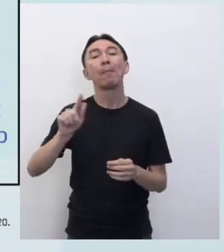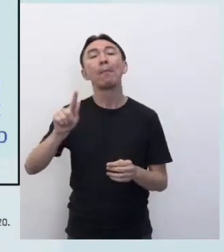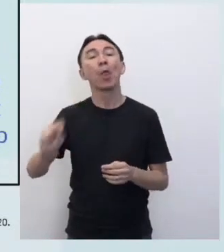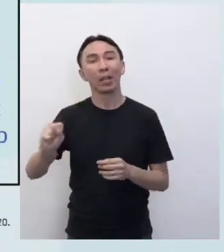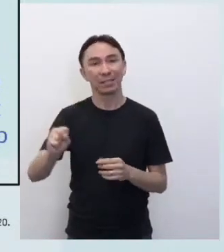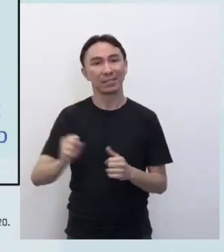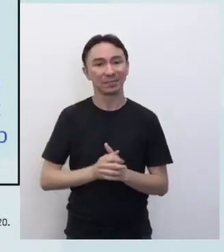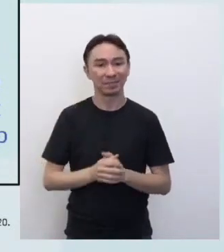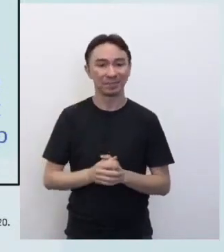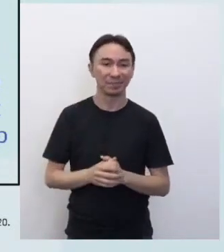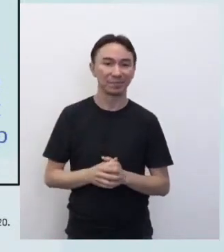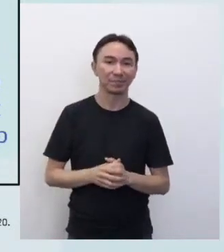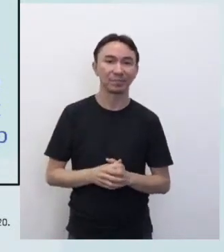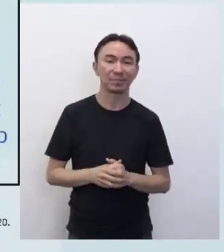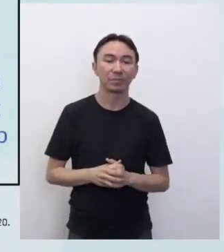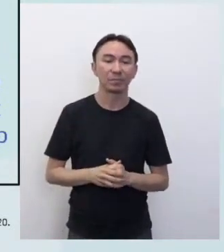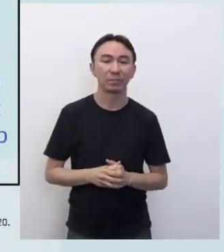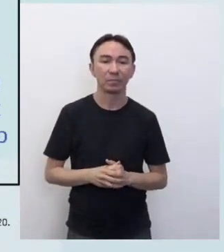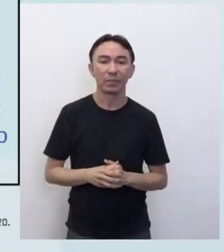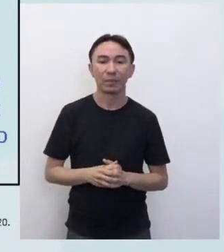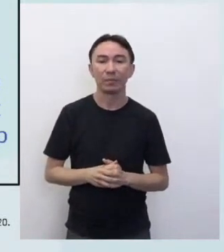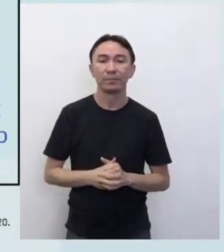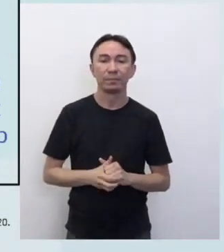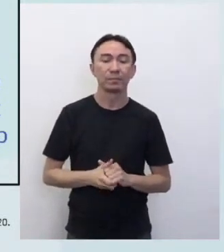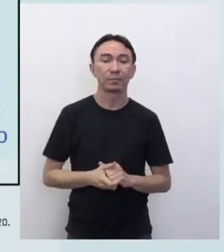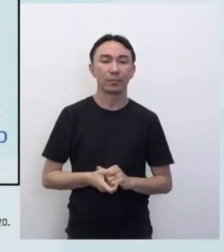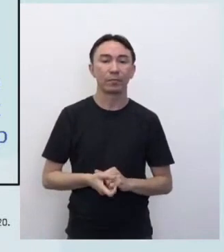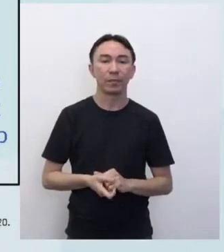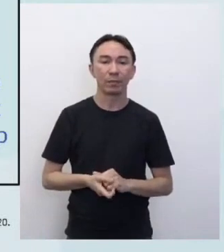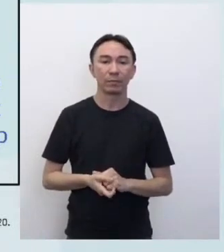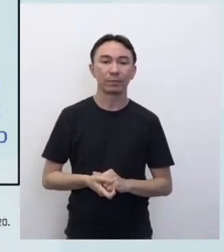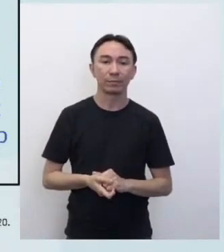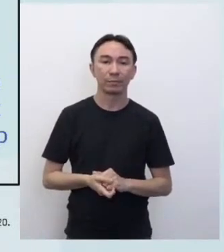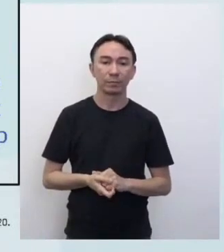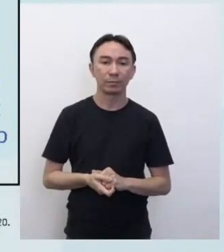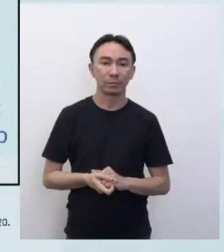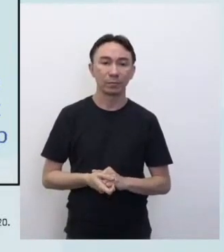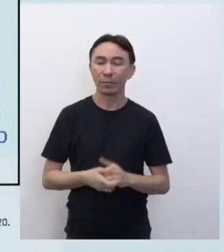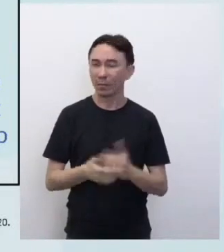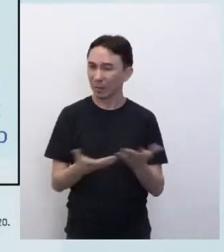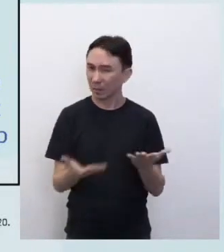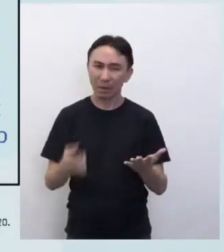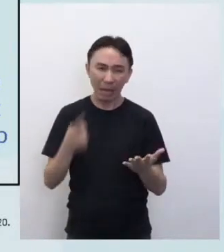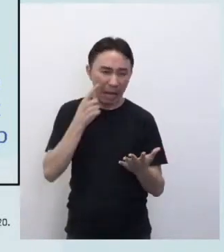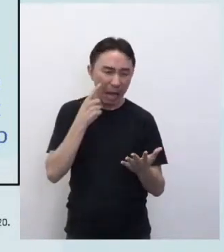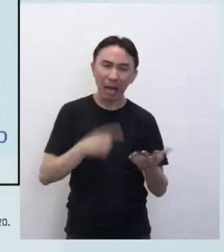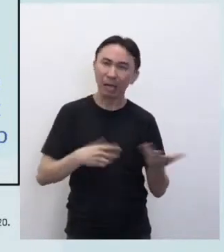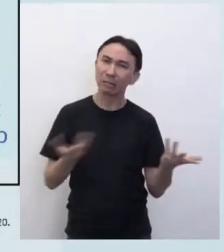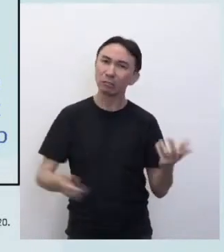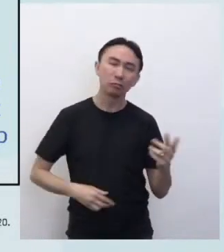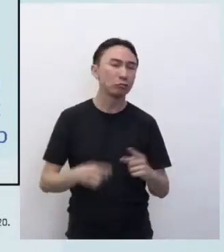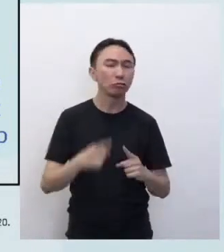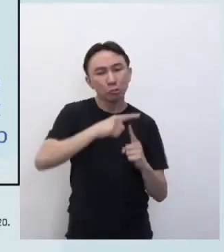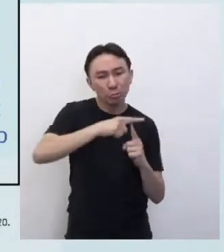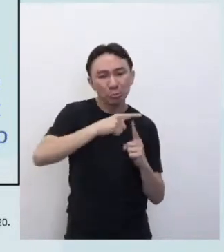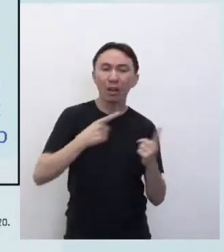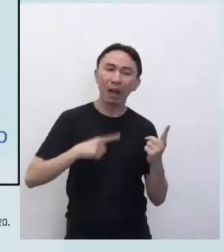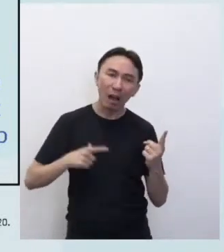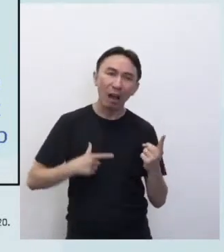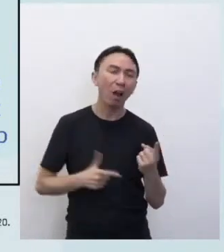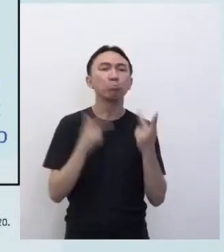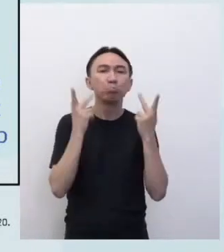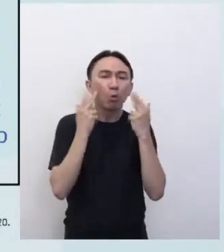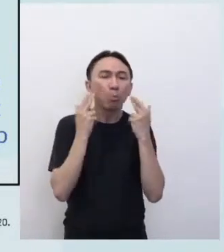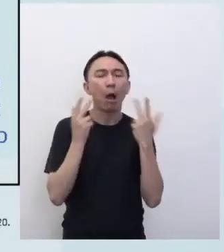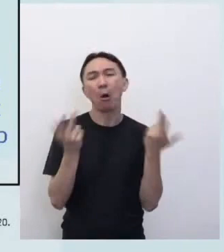vamos lá. Written in an informal or conversational style. Escrito em um estilo informal ou coloquial. A blog